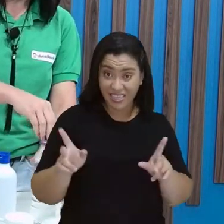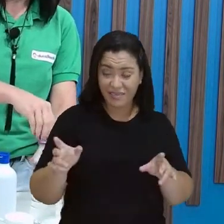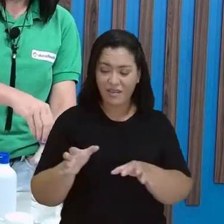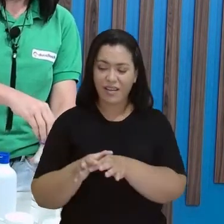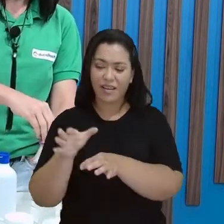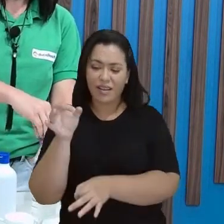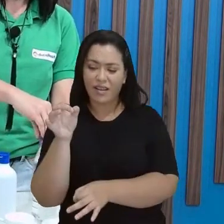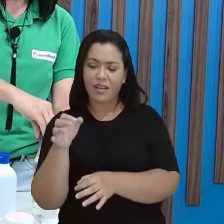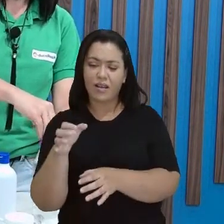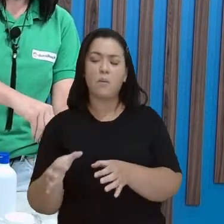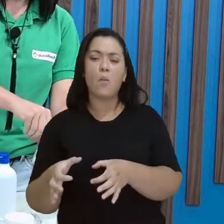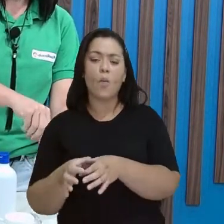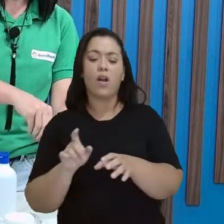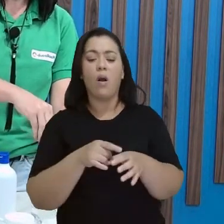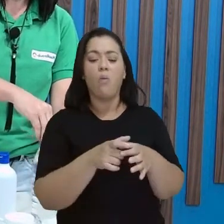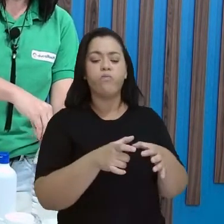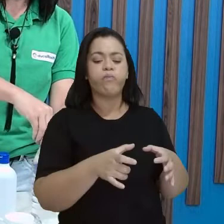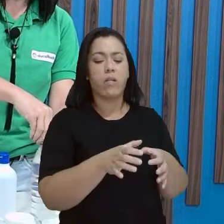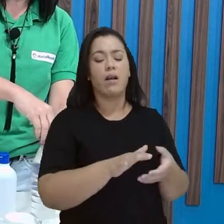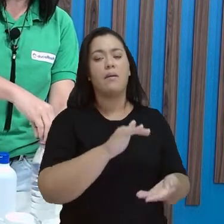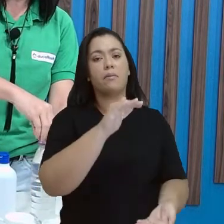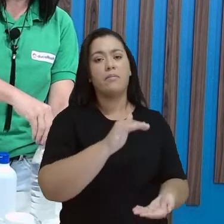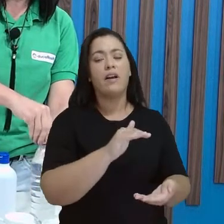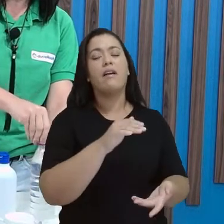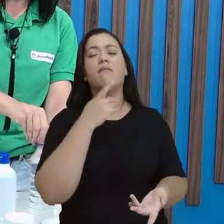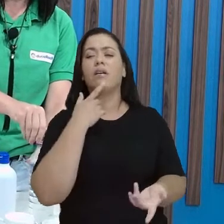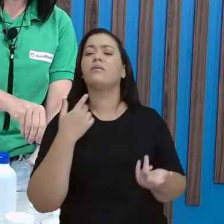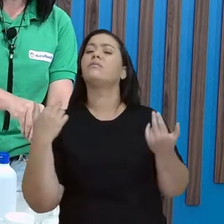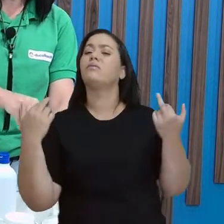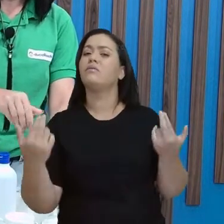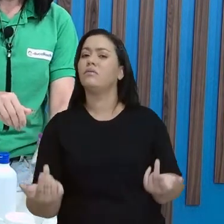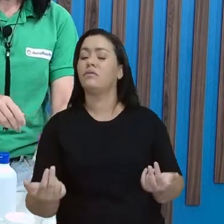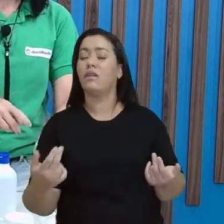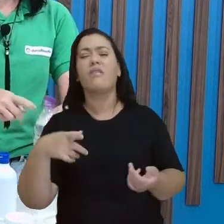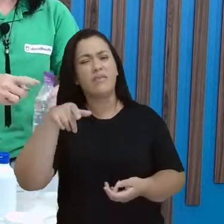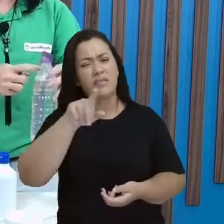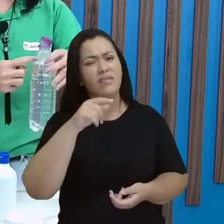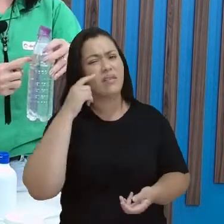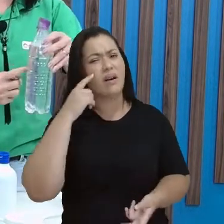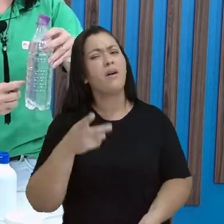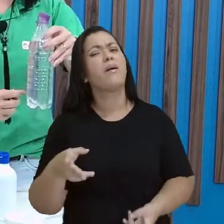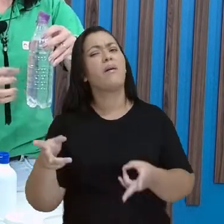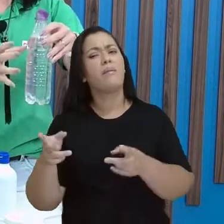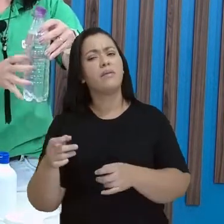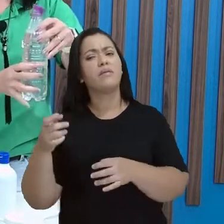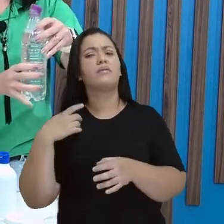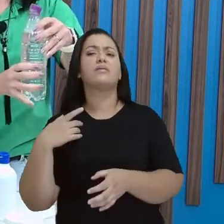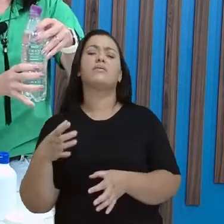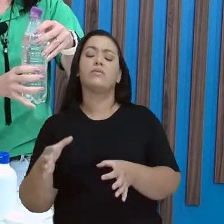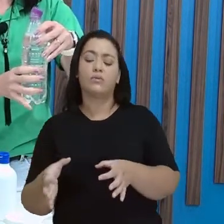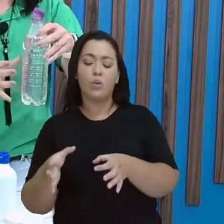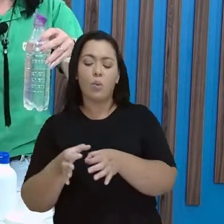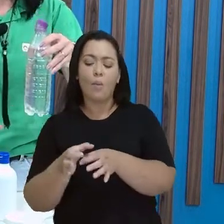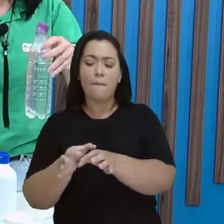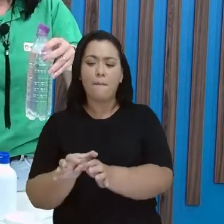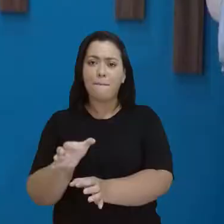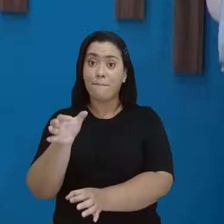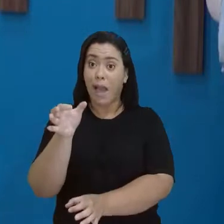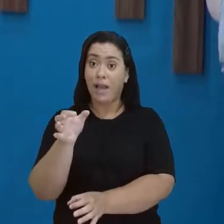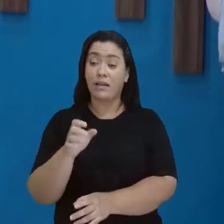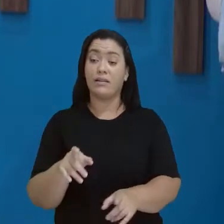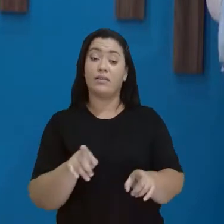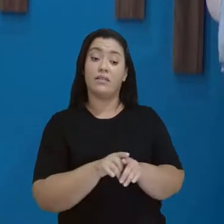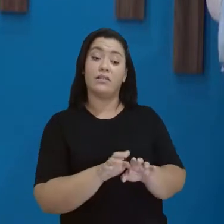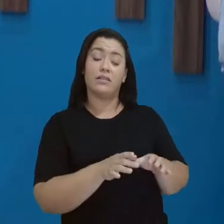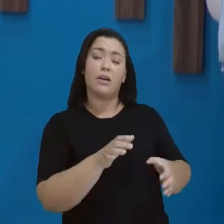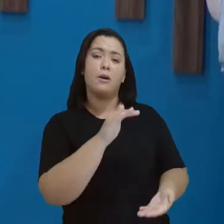compridinha, vocês observaram que essa daqui da tampinha roxa, ela é compridinha, mais fininha. Essa